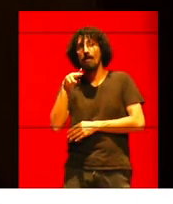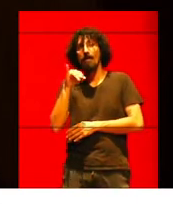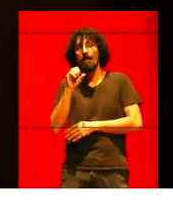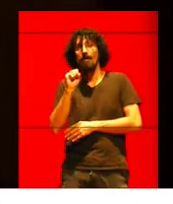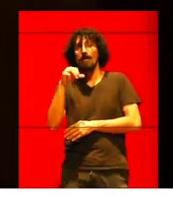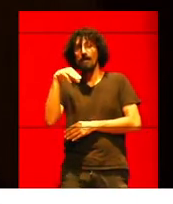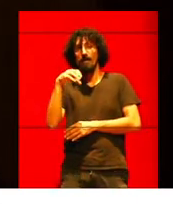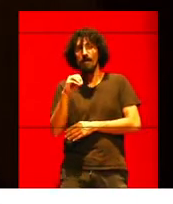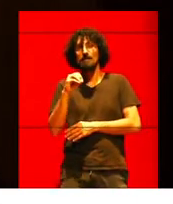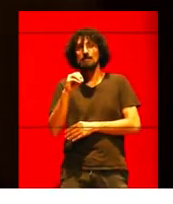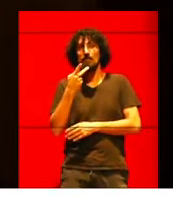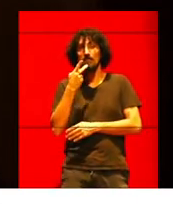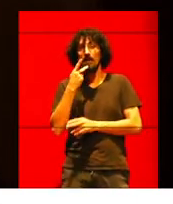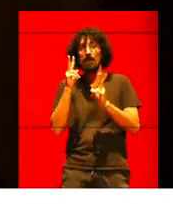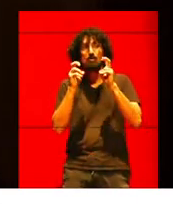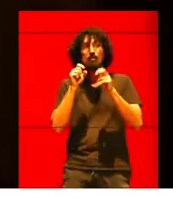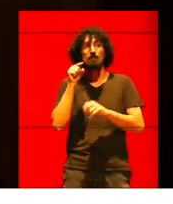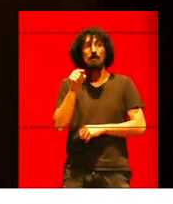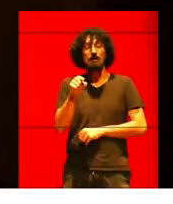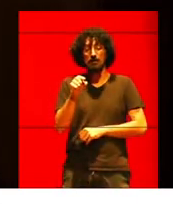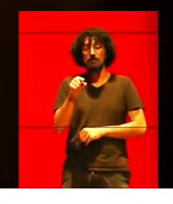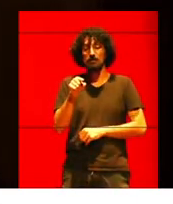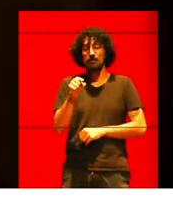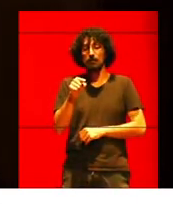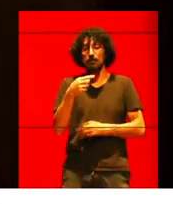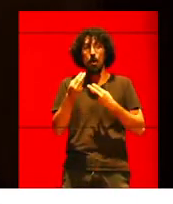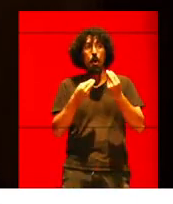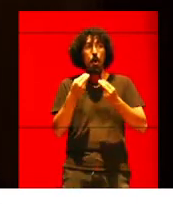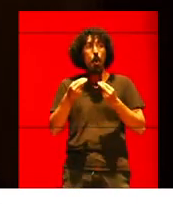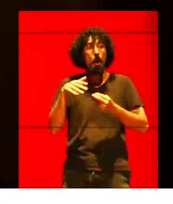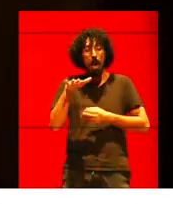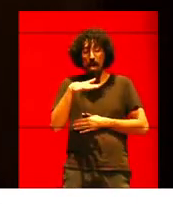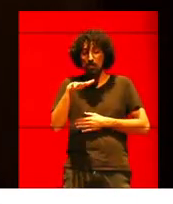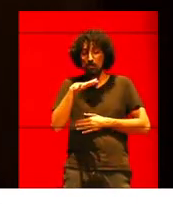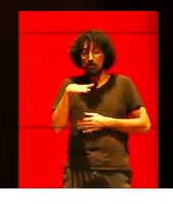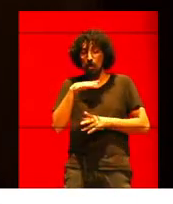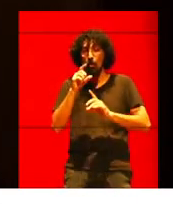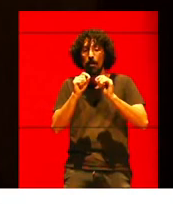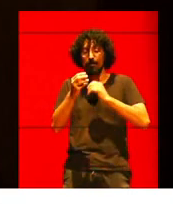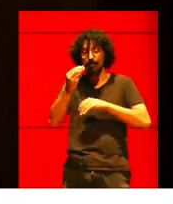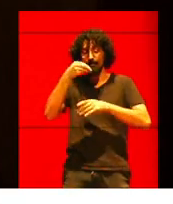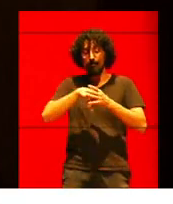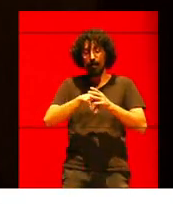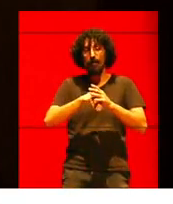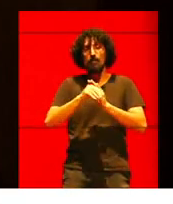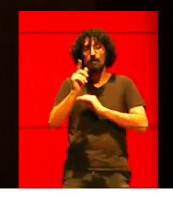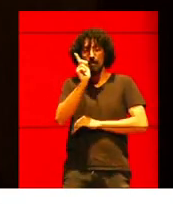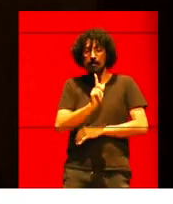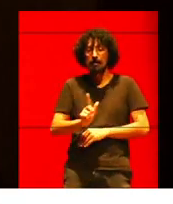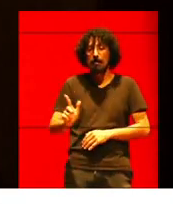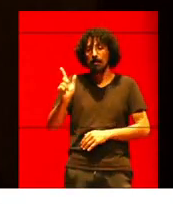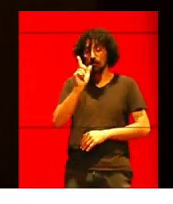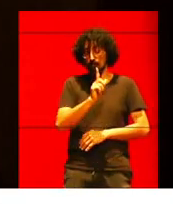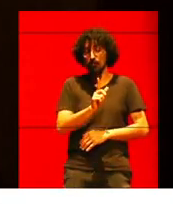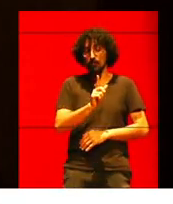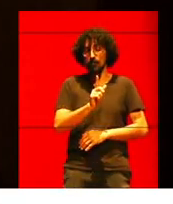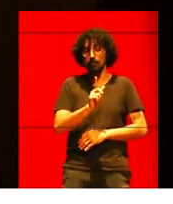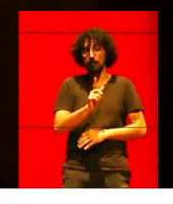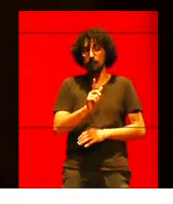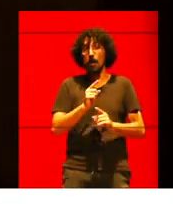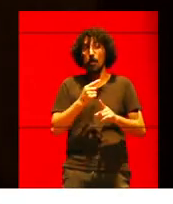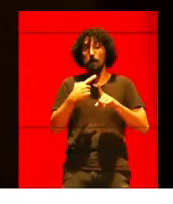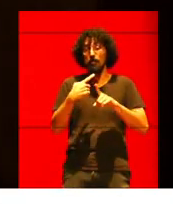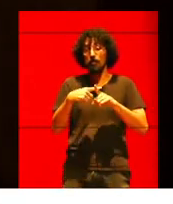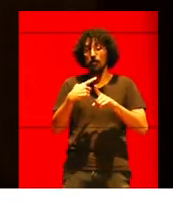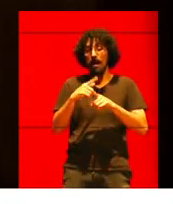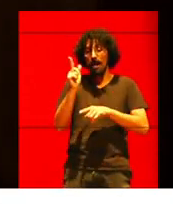do Brasil, regiões geográficas, né, vão estar onde? Dentro da obra literária. Literatura vai ser isso. A